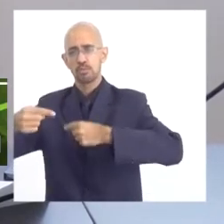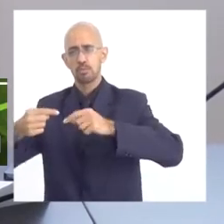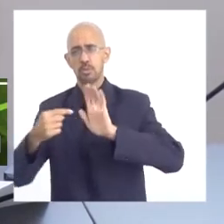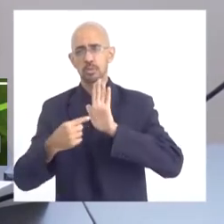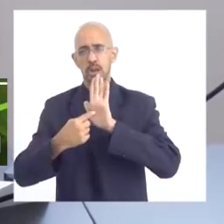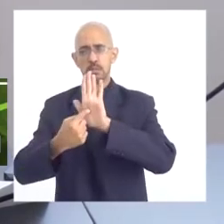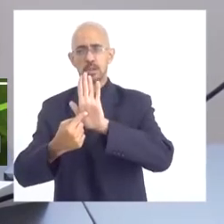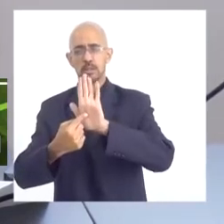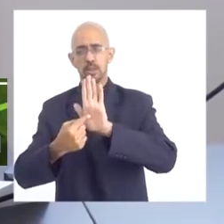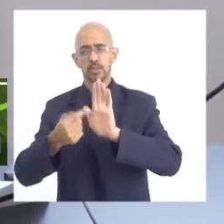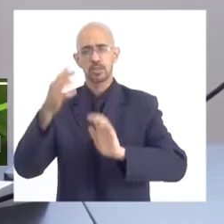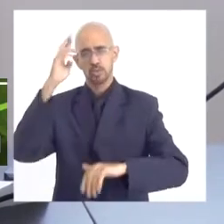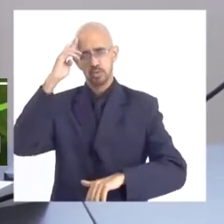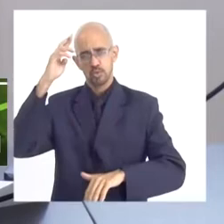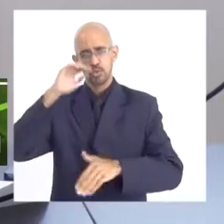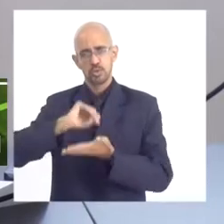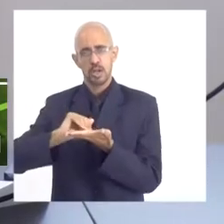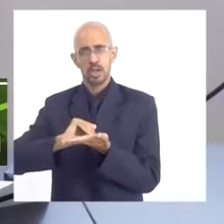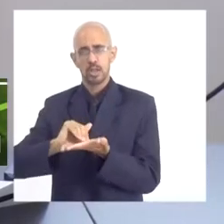senhor secretário.